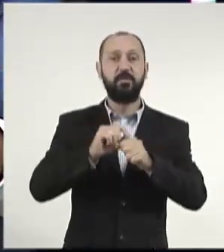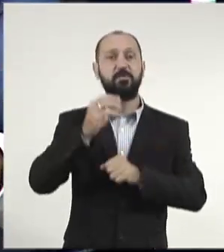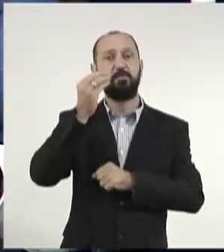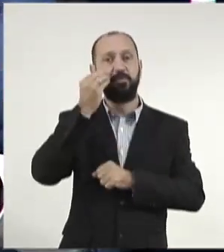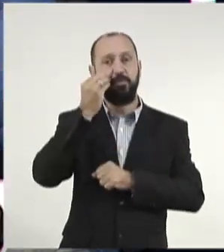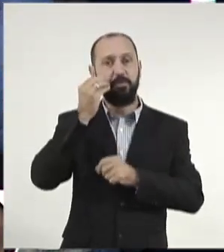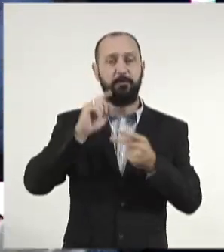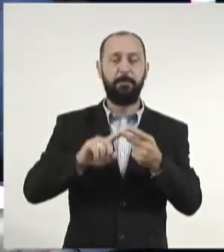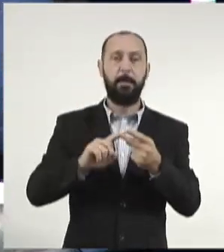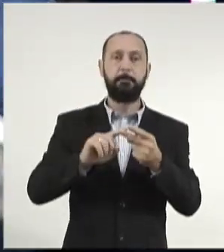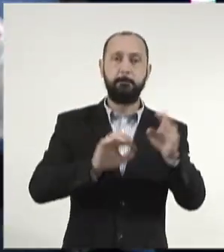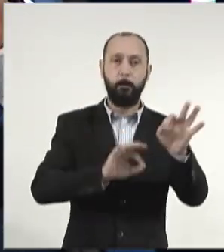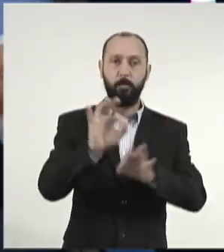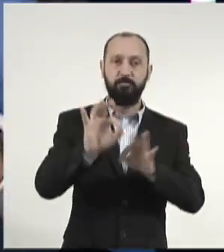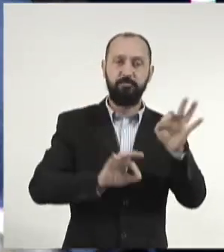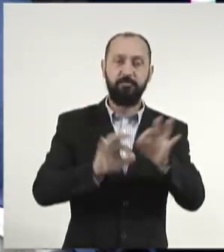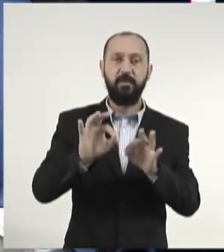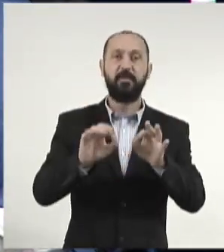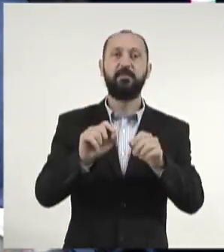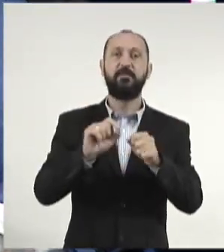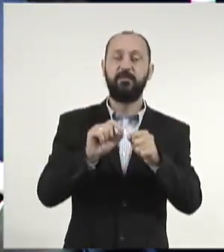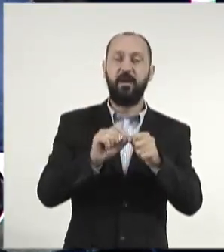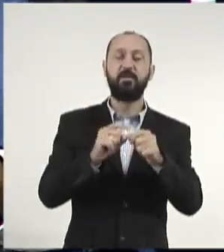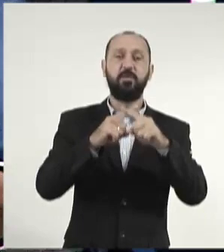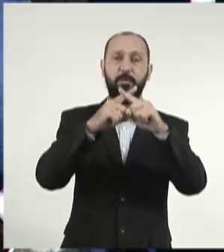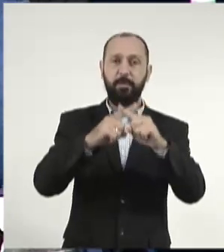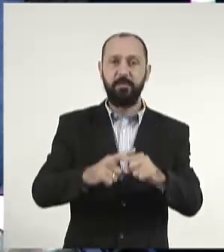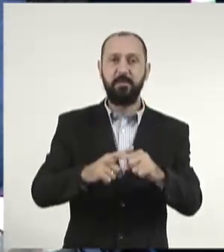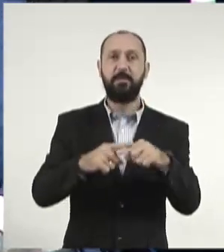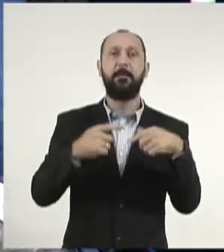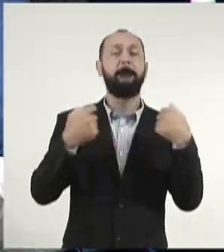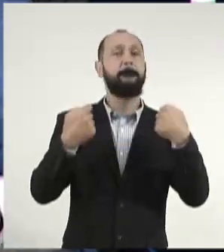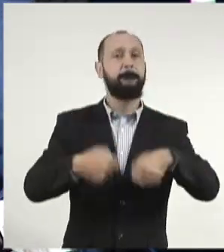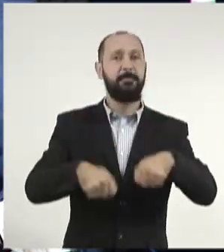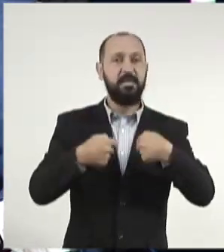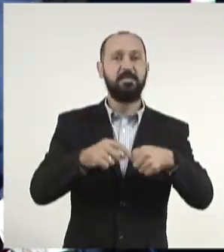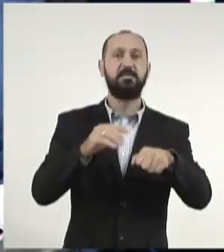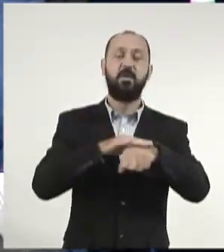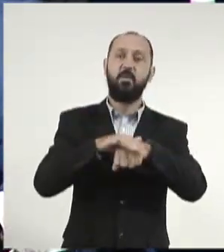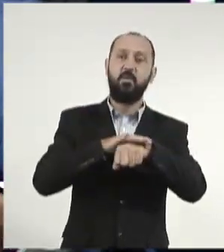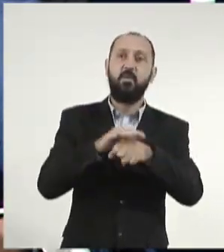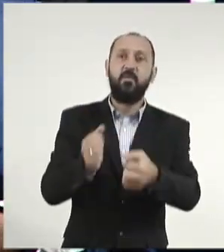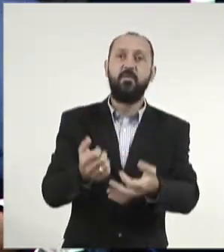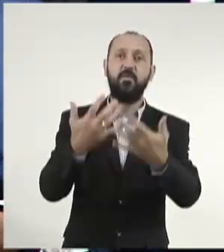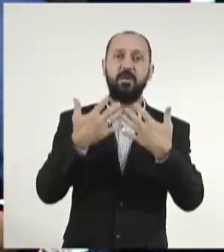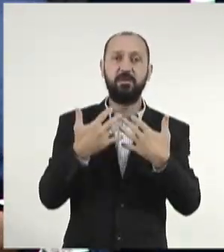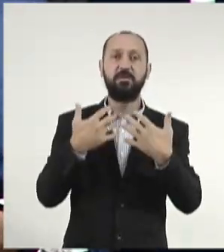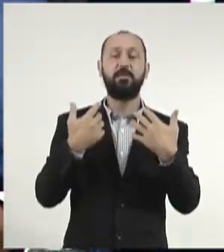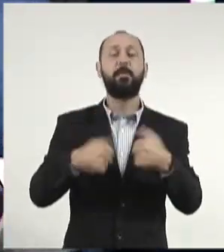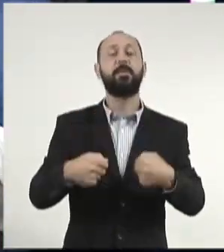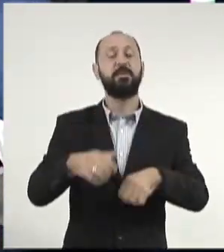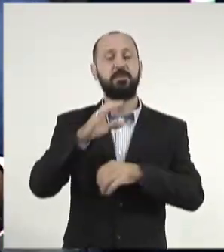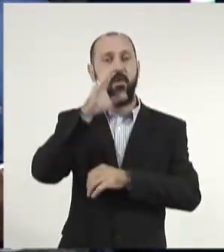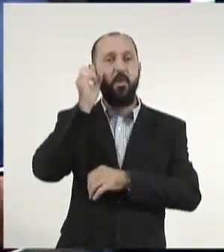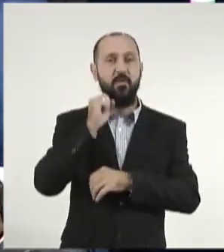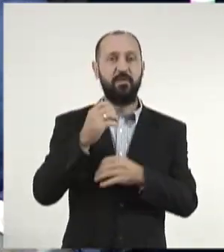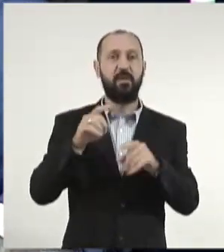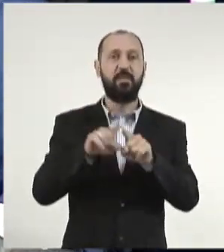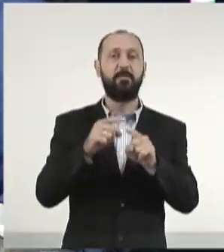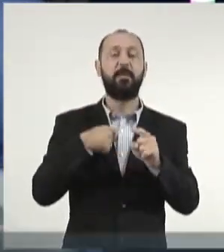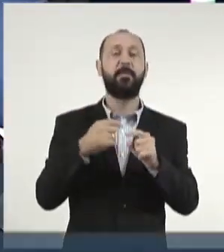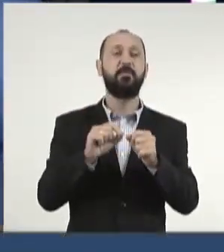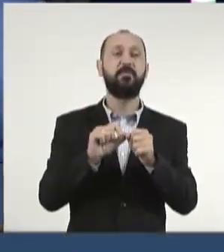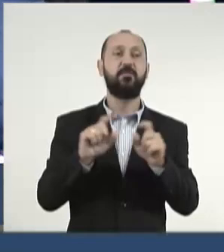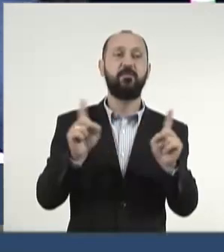teste, as pessoas que preparam o teste, que faz o concurso, precisam falar com a gente, e a gente precisa ouvir, para também não